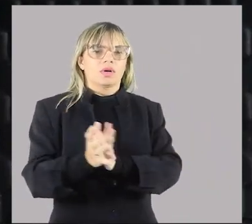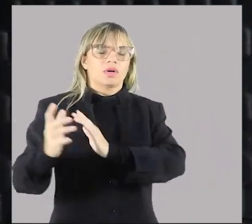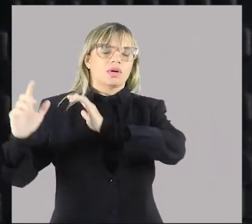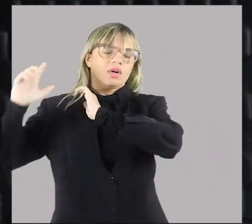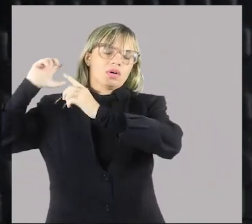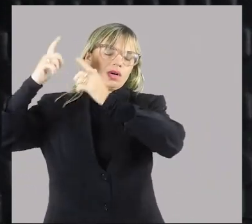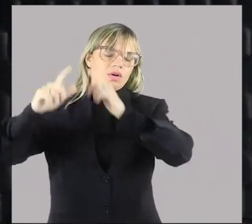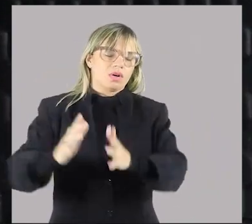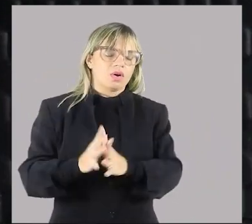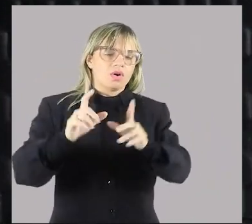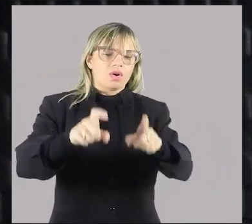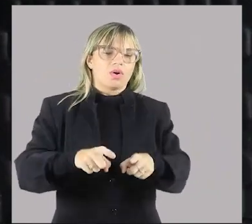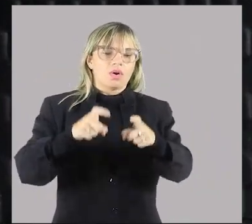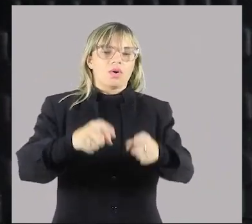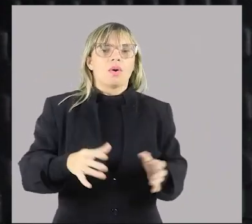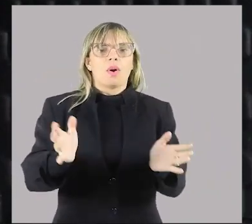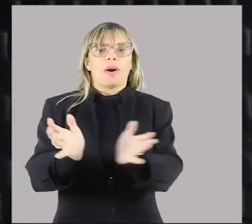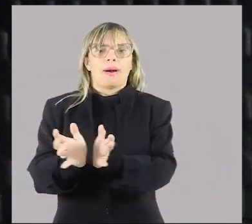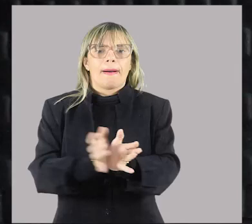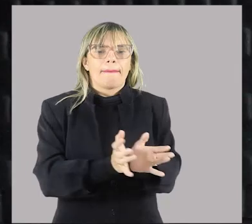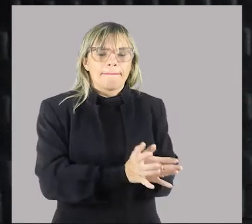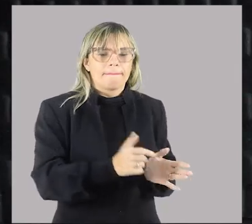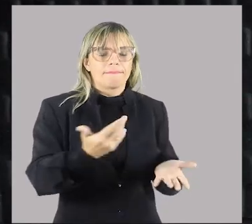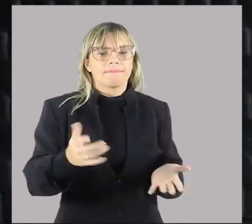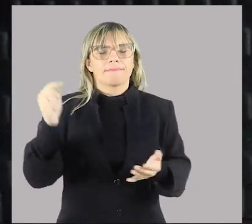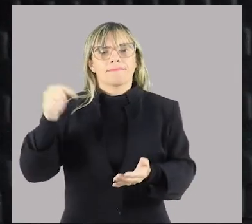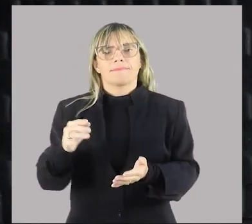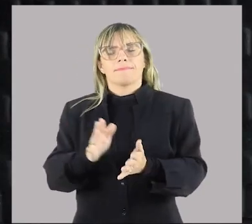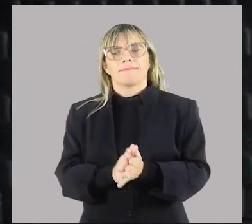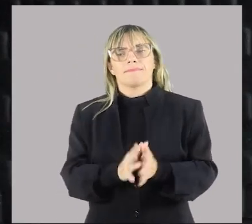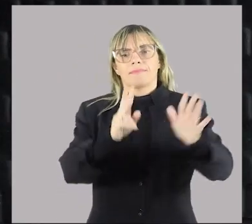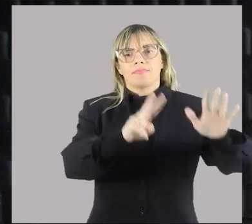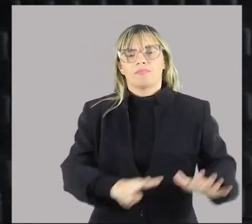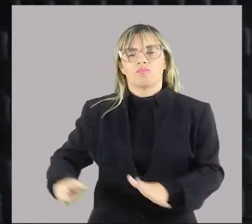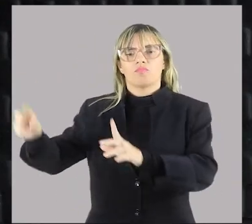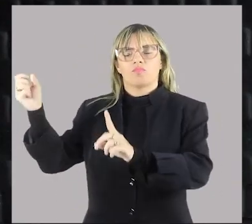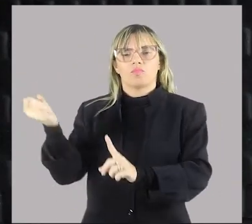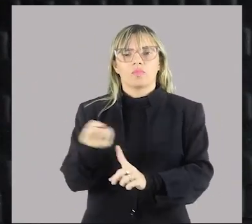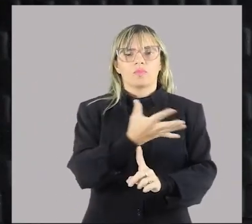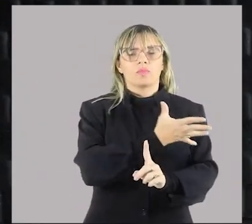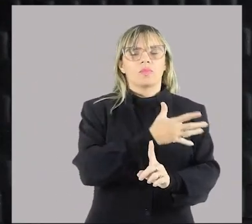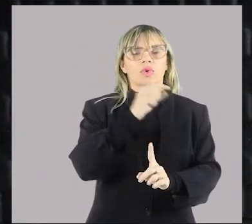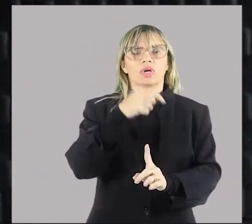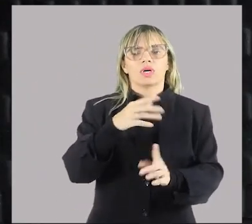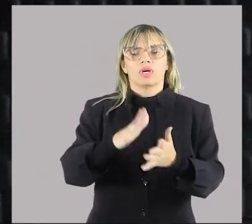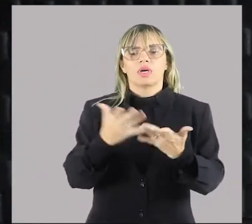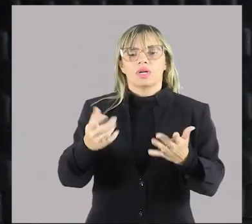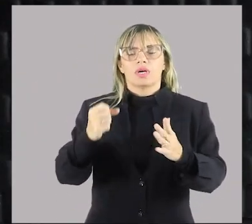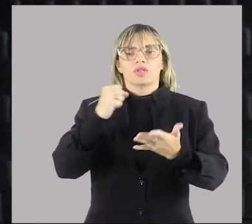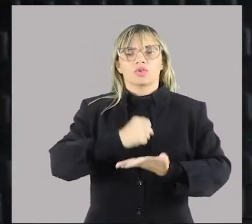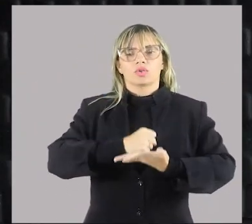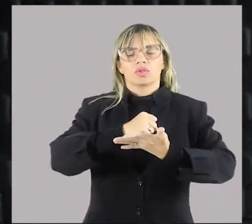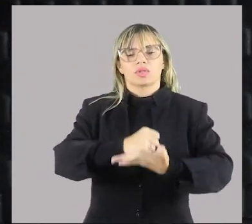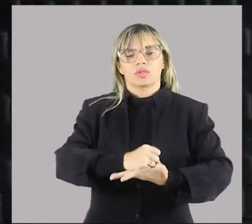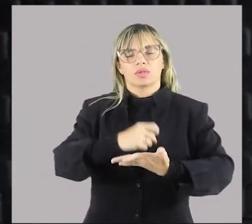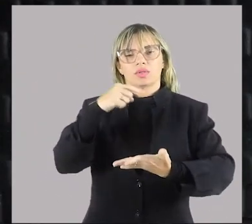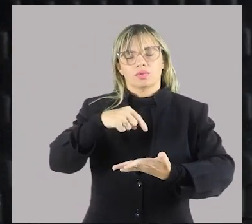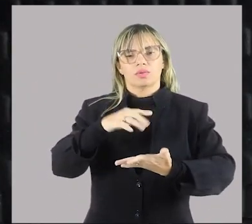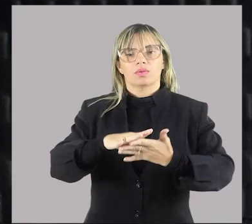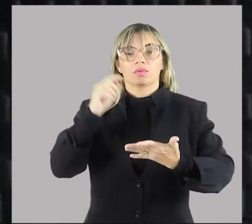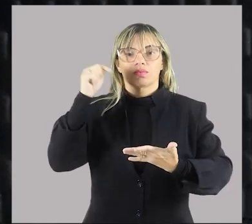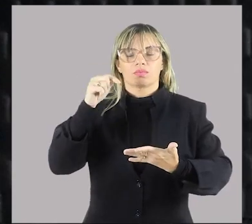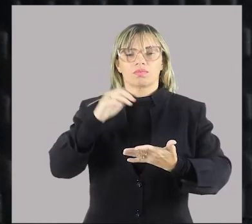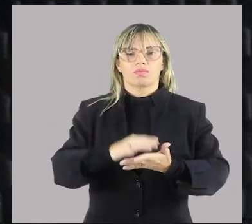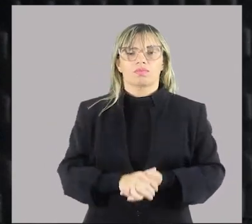rural. Então, nesse ponto, a Semana da Arte Moderna, ela colabora até certo